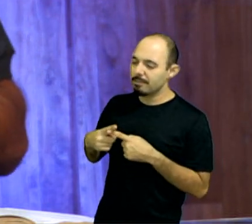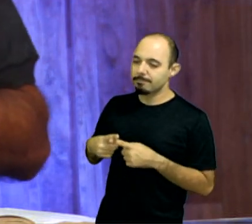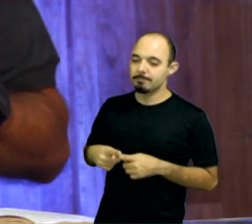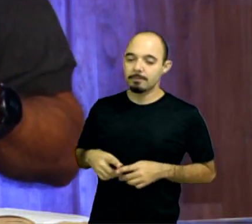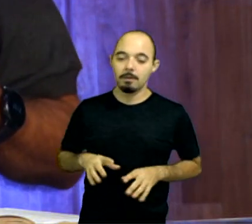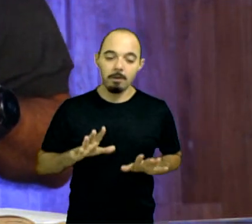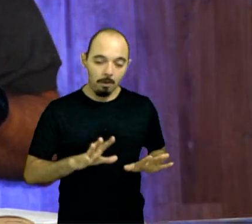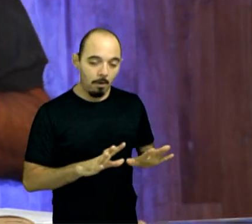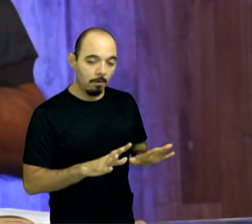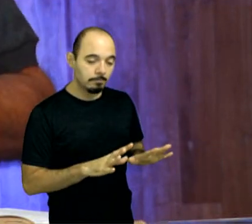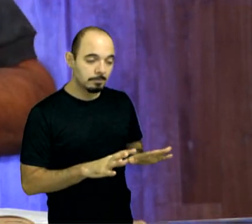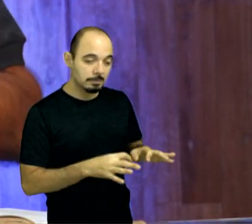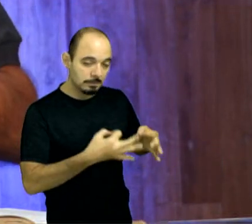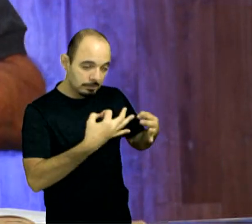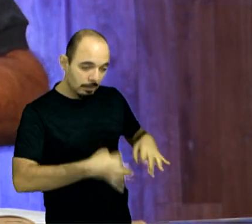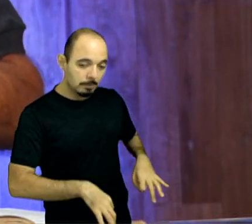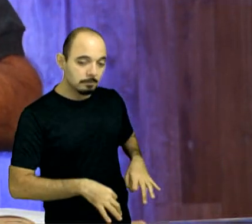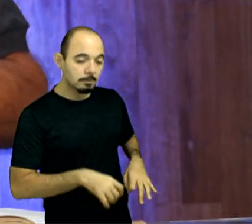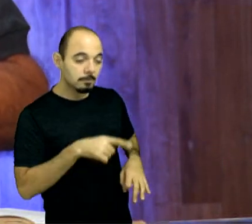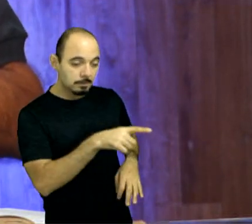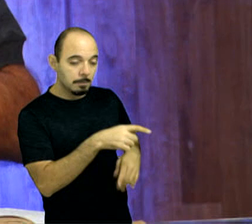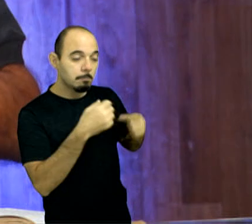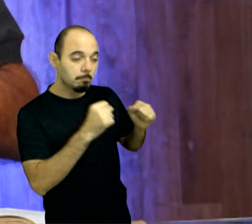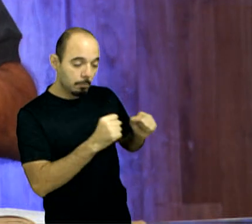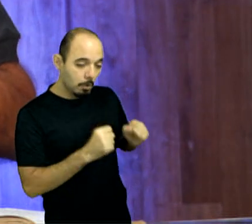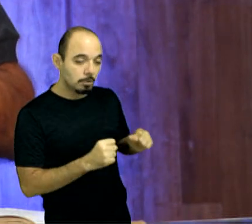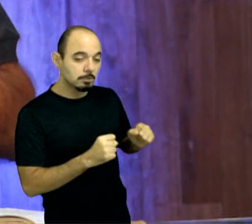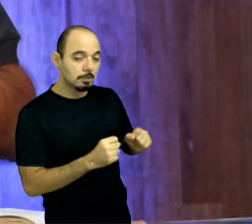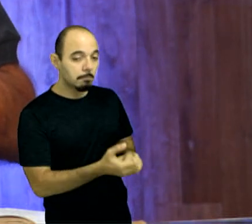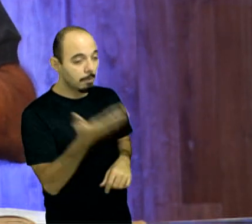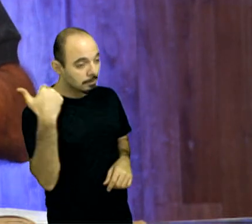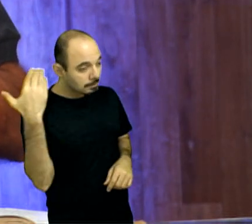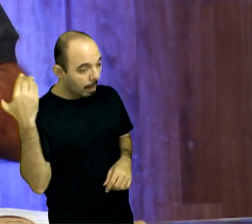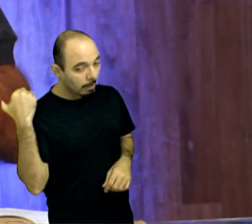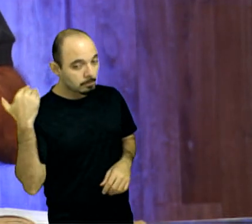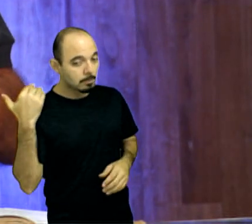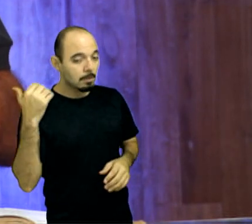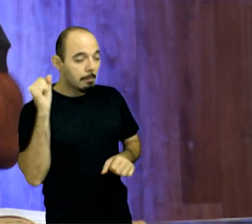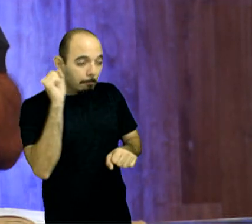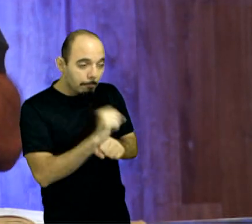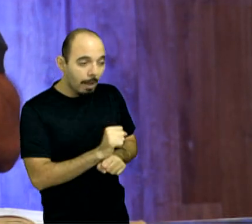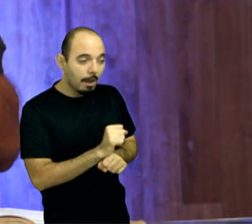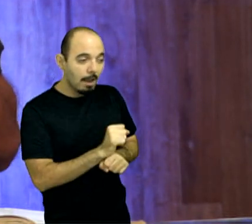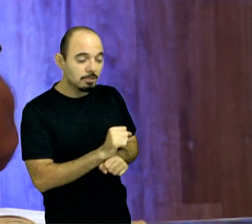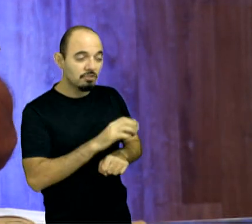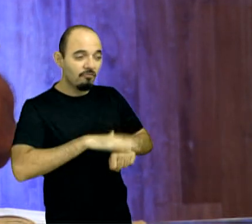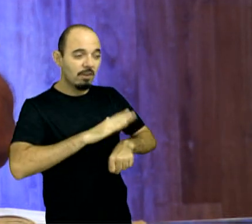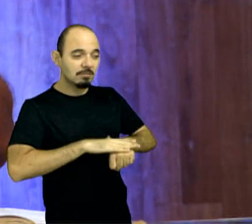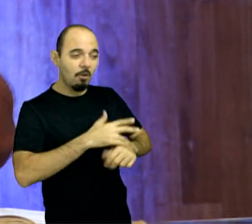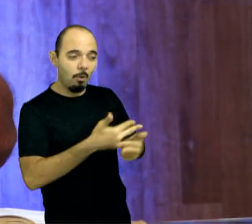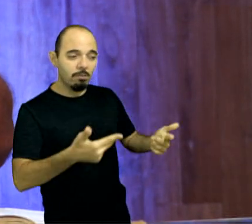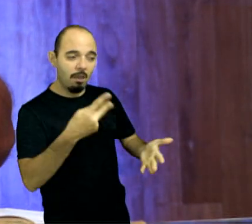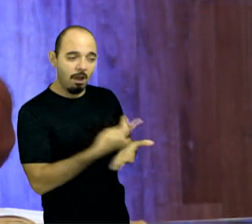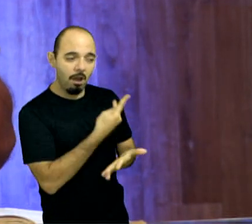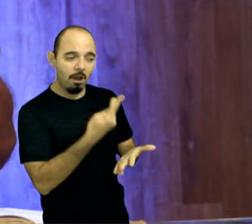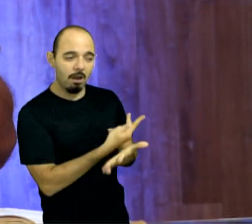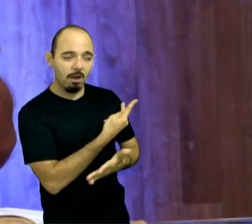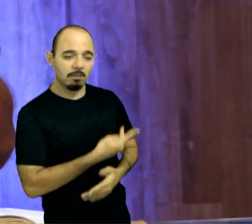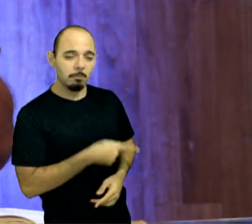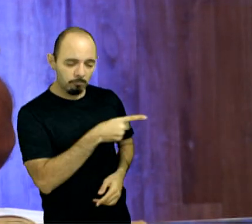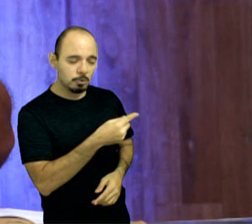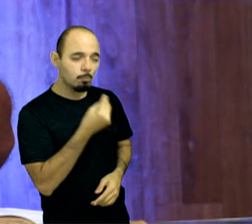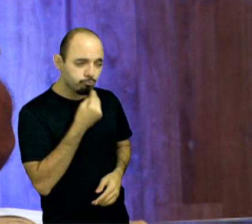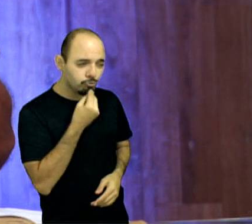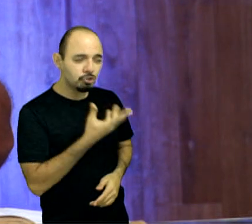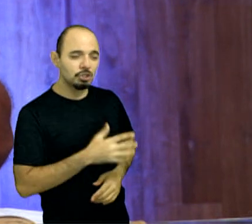Quando a senhora poderia dar um freio. A senhora conhecia Jesus, mas foi deixando a mente. A